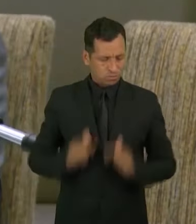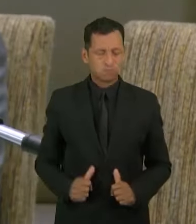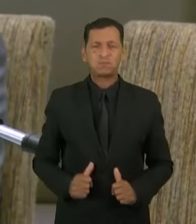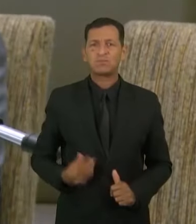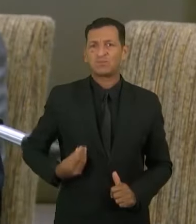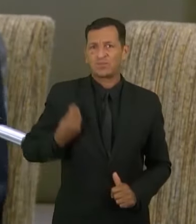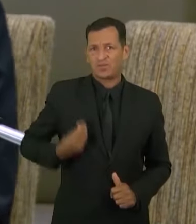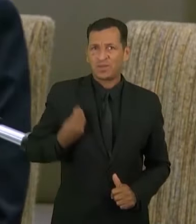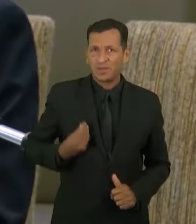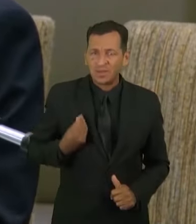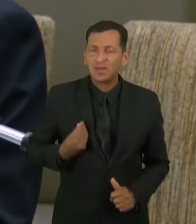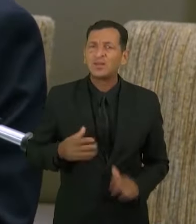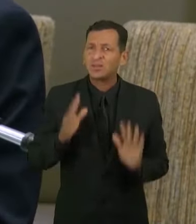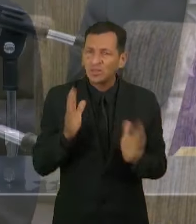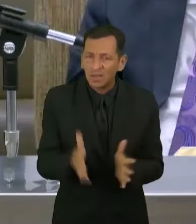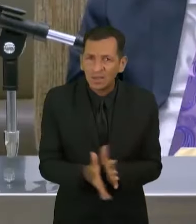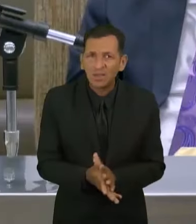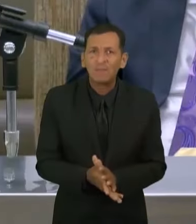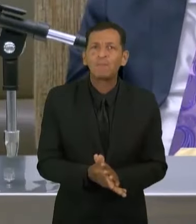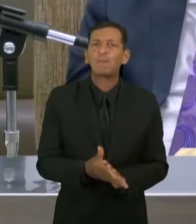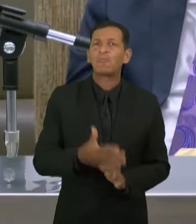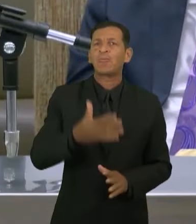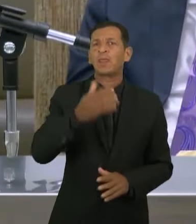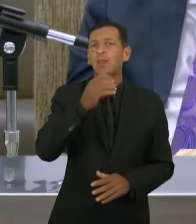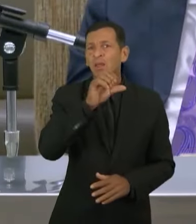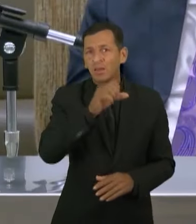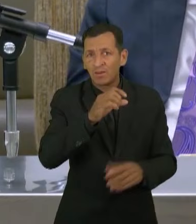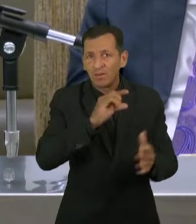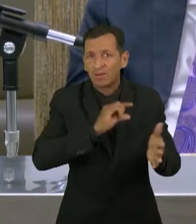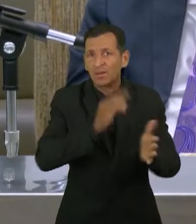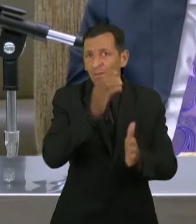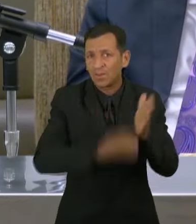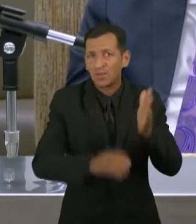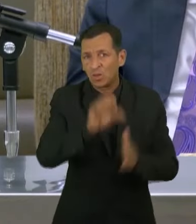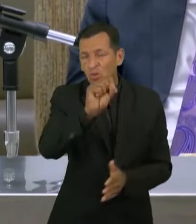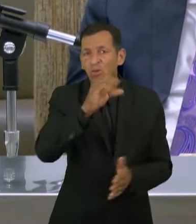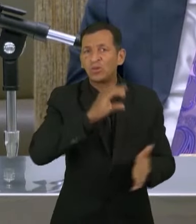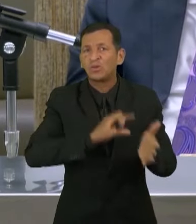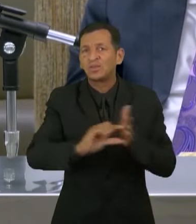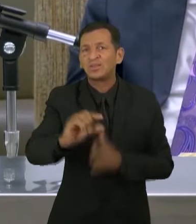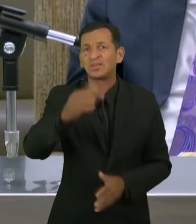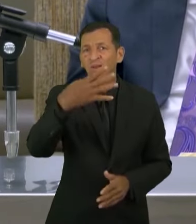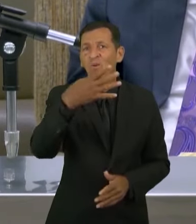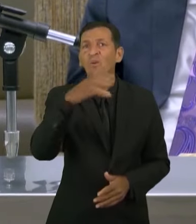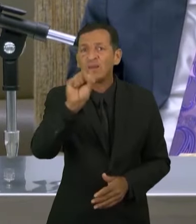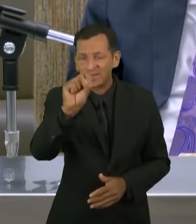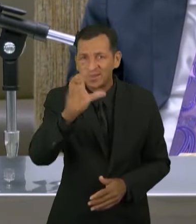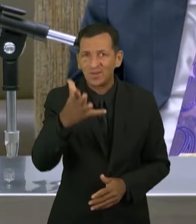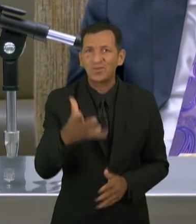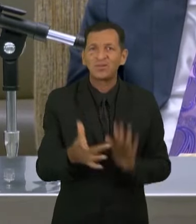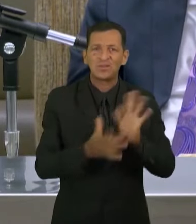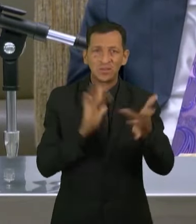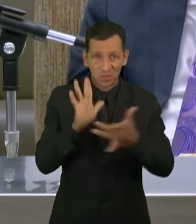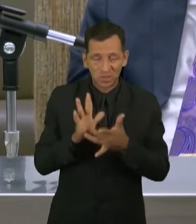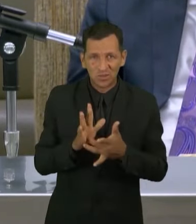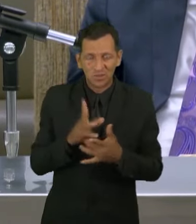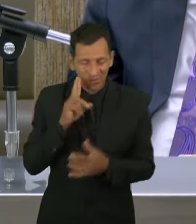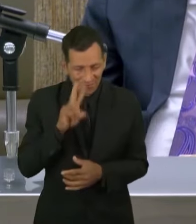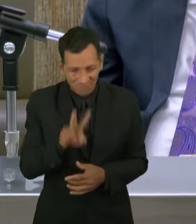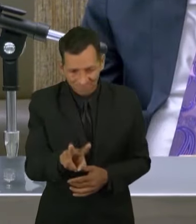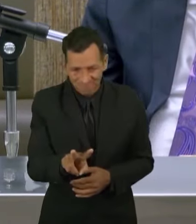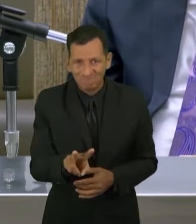versículo 48, e eu termino dizendo isso. E ele lhe disse: tem bom ânimo,